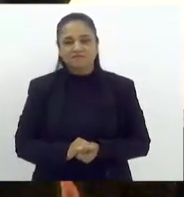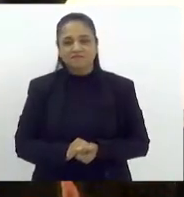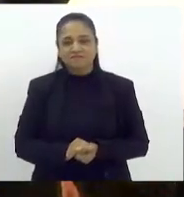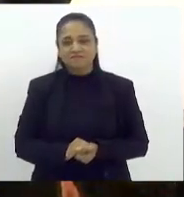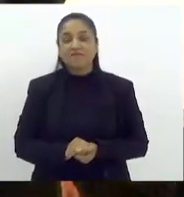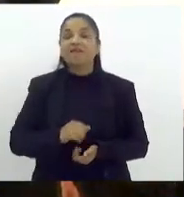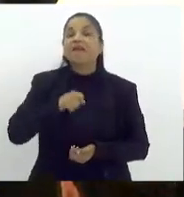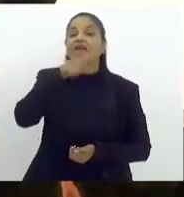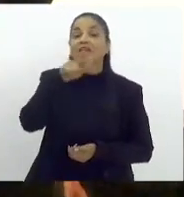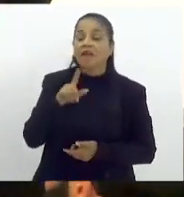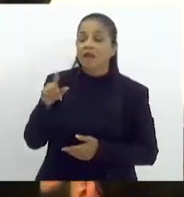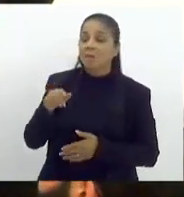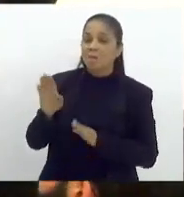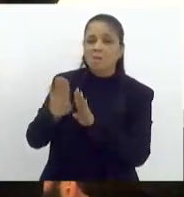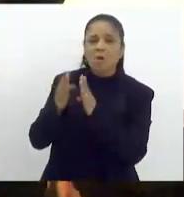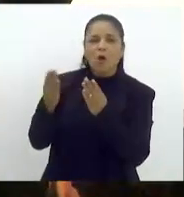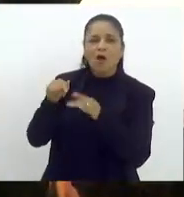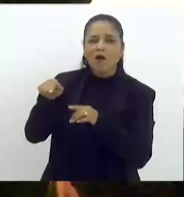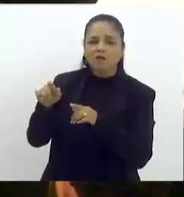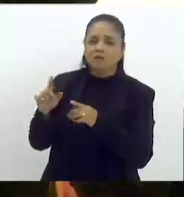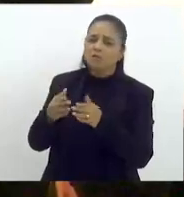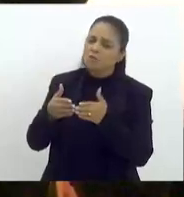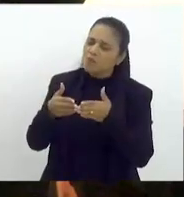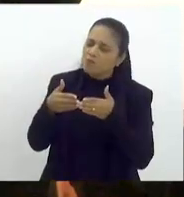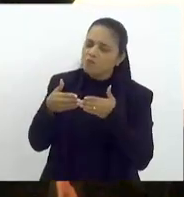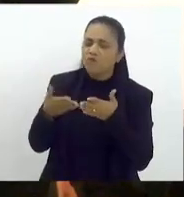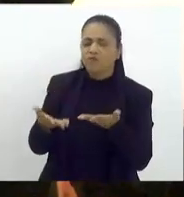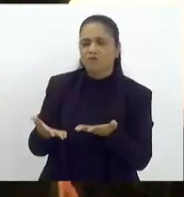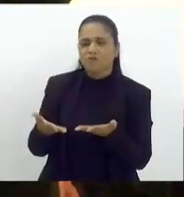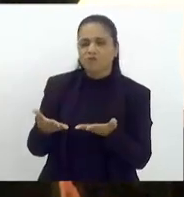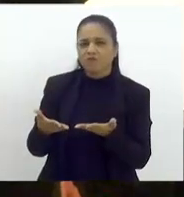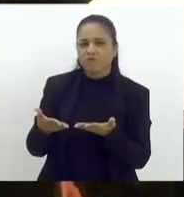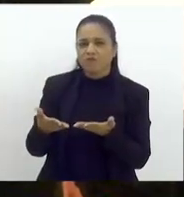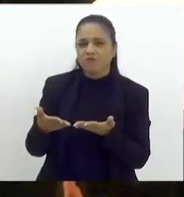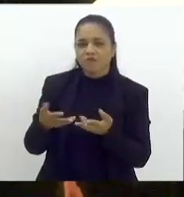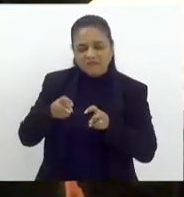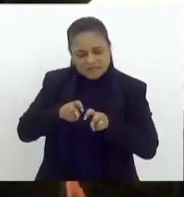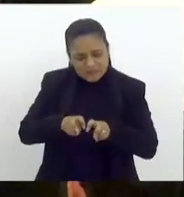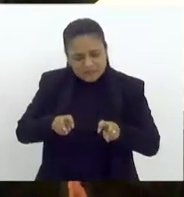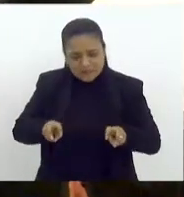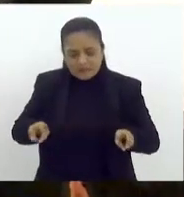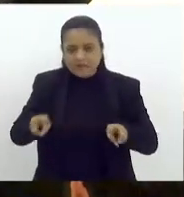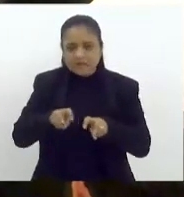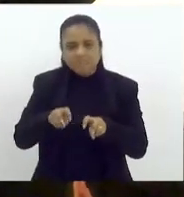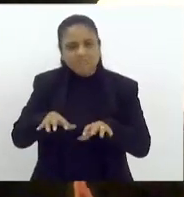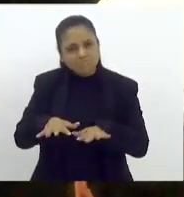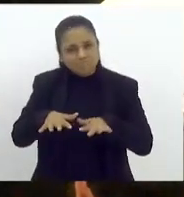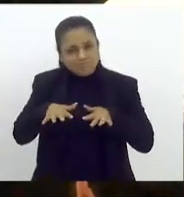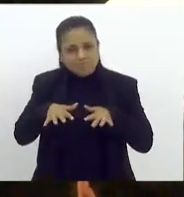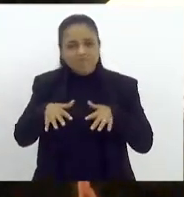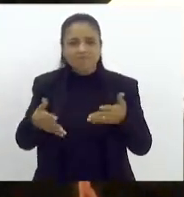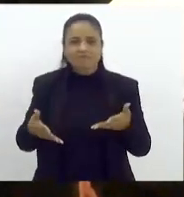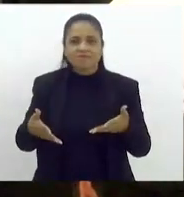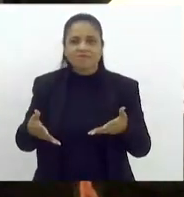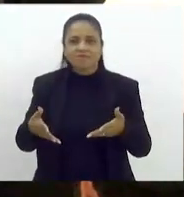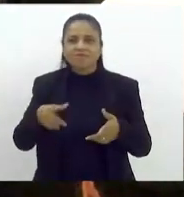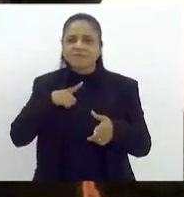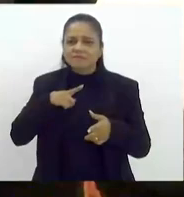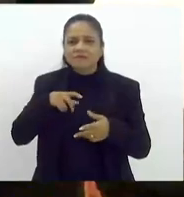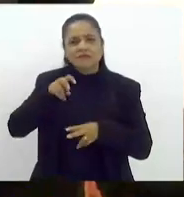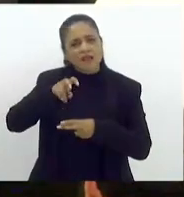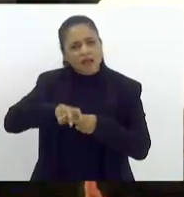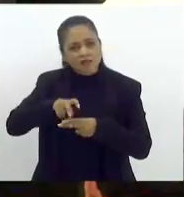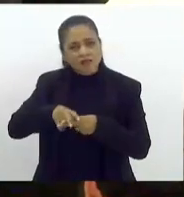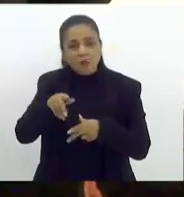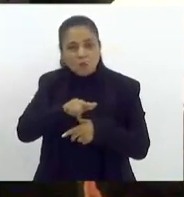Quem tá aí na porta por favor gente ocupe os lugares sentem tem umas